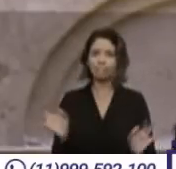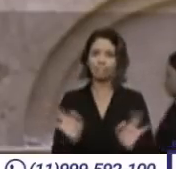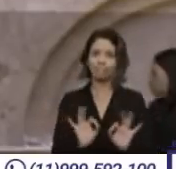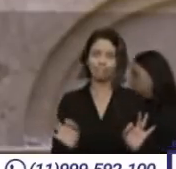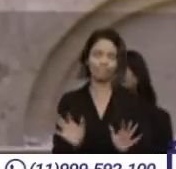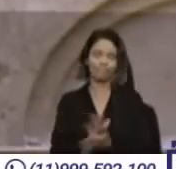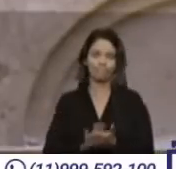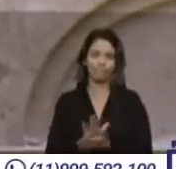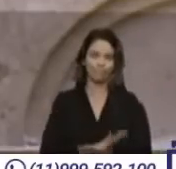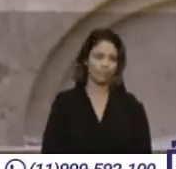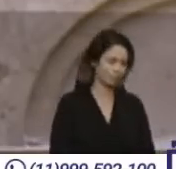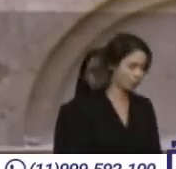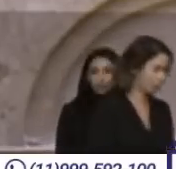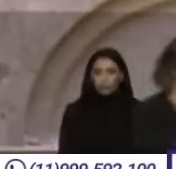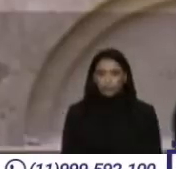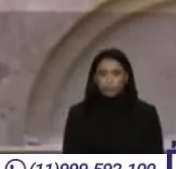E para os que,